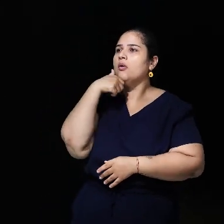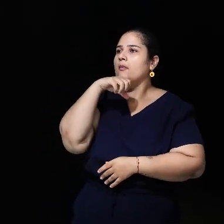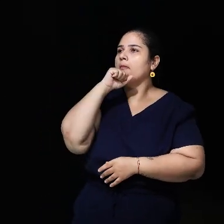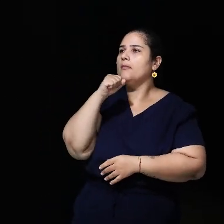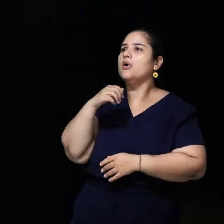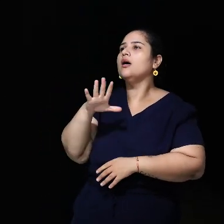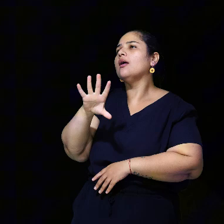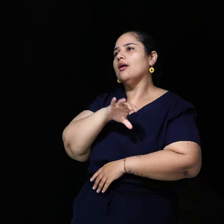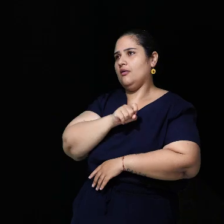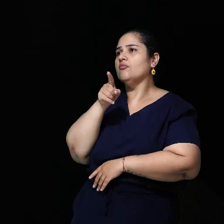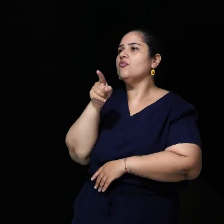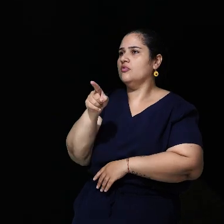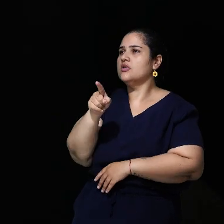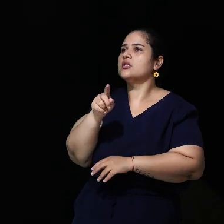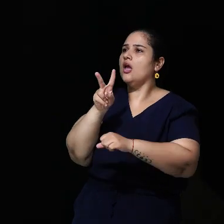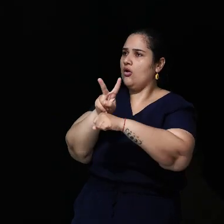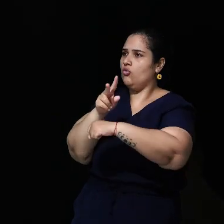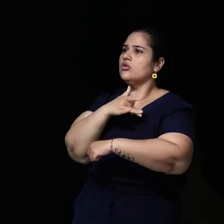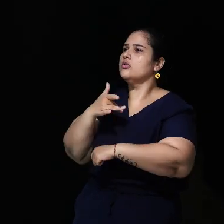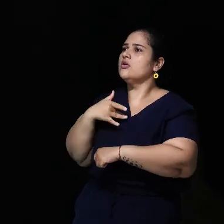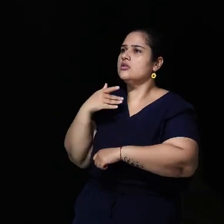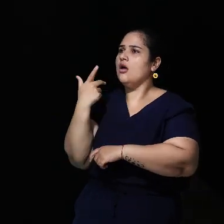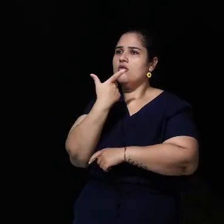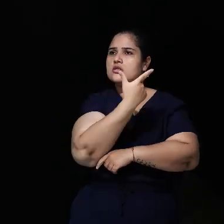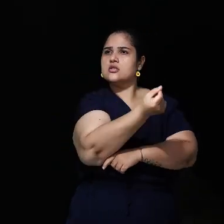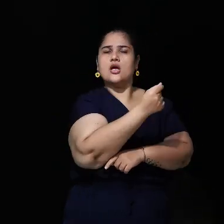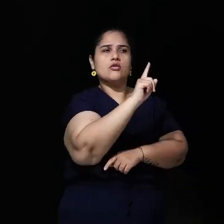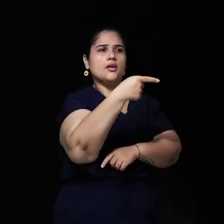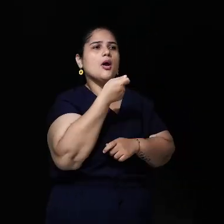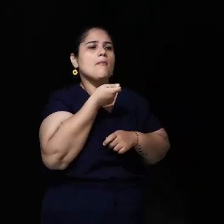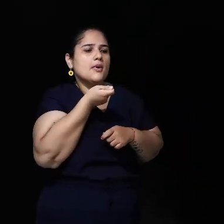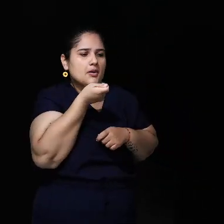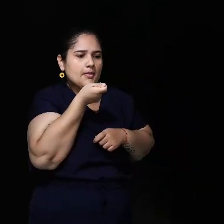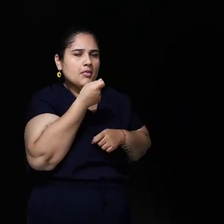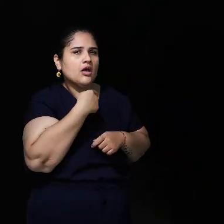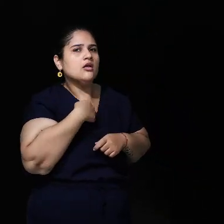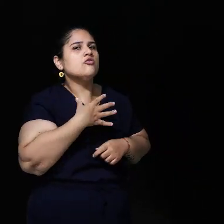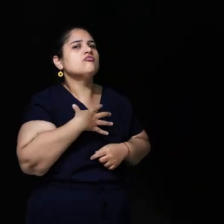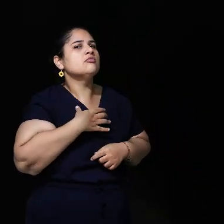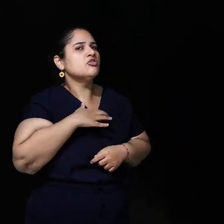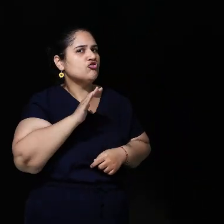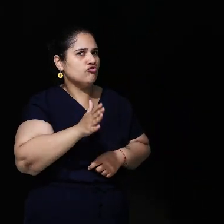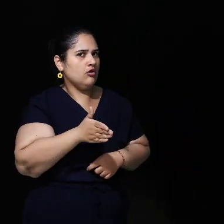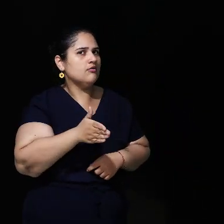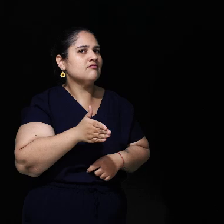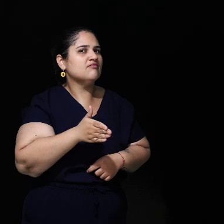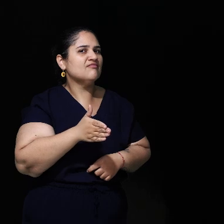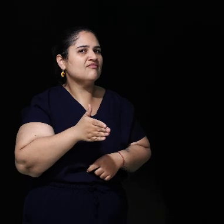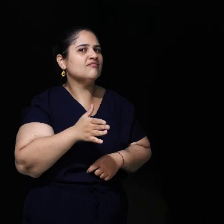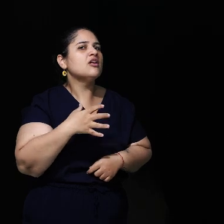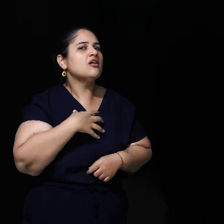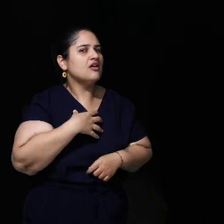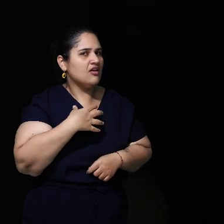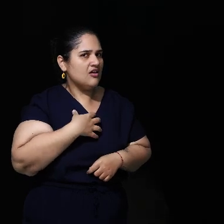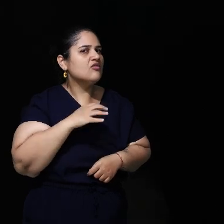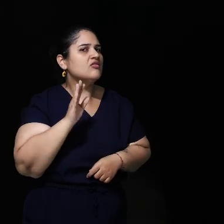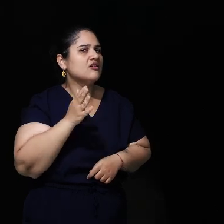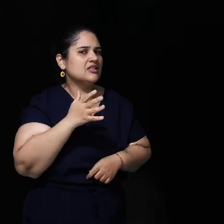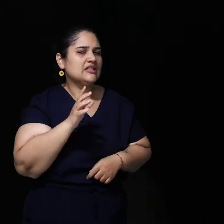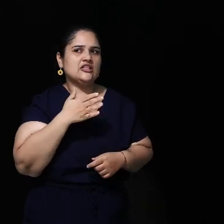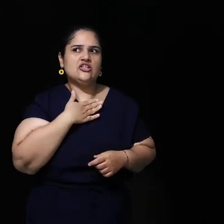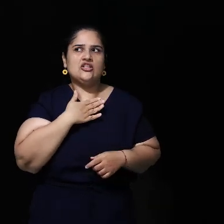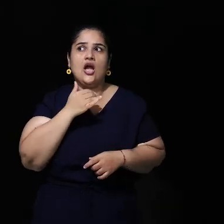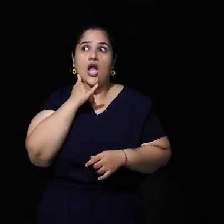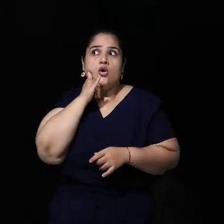embora. No momento ele pegou, veio, passou o áudio, né? E eu já senti. Primeiro quem sentiu foi eu. Liguei pro meu